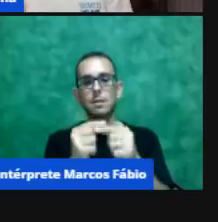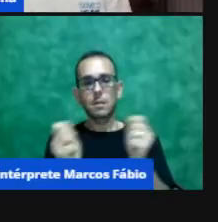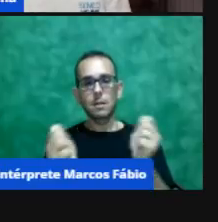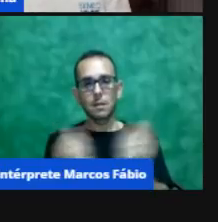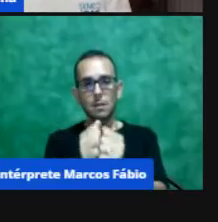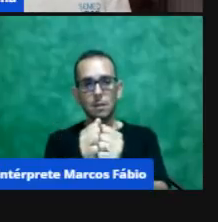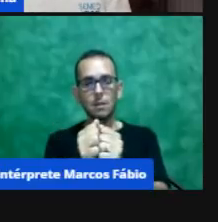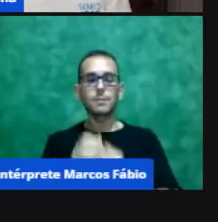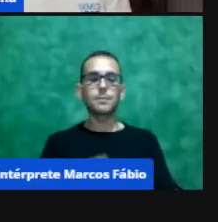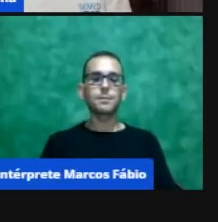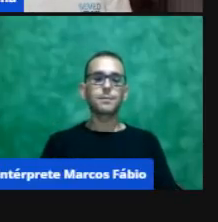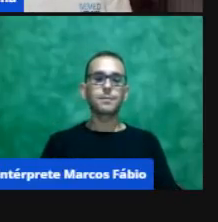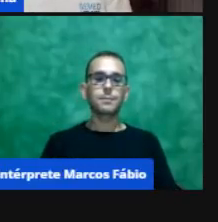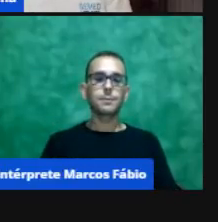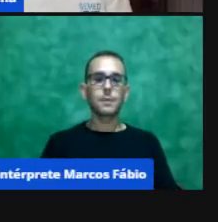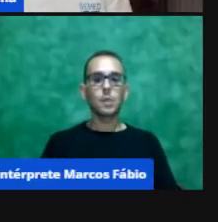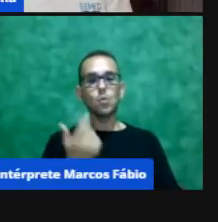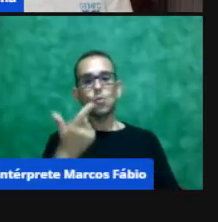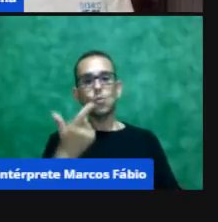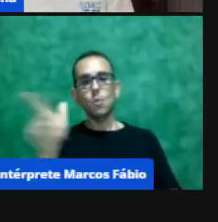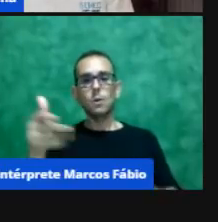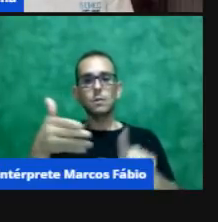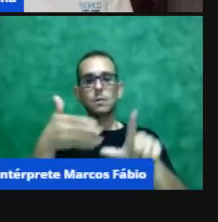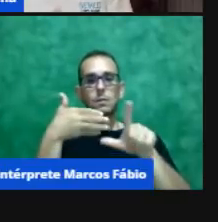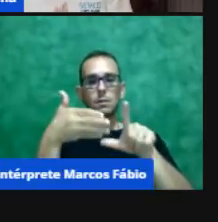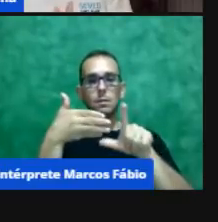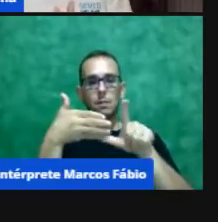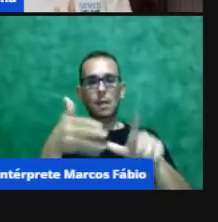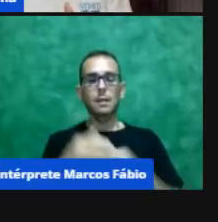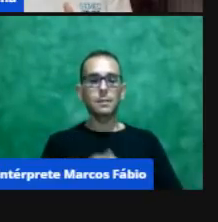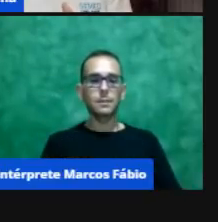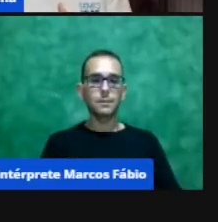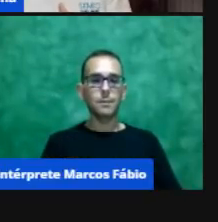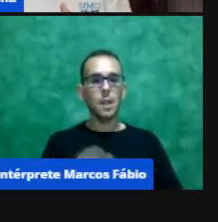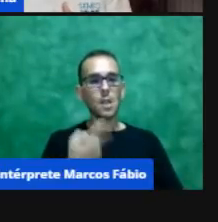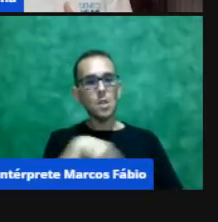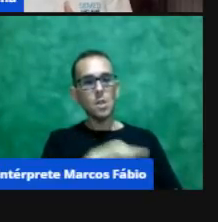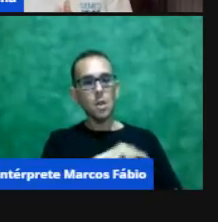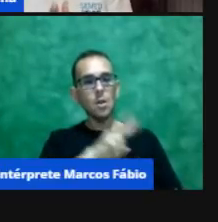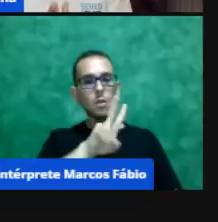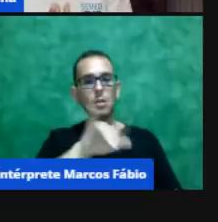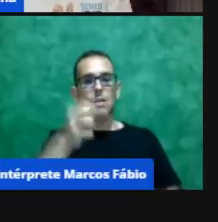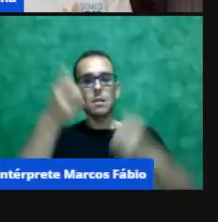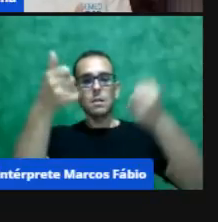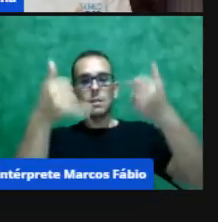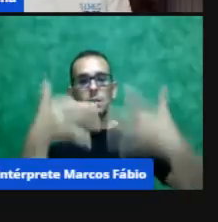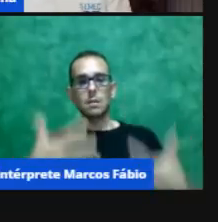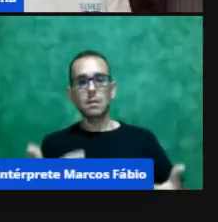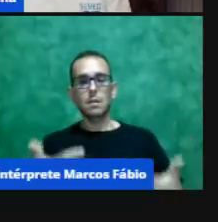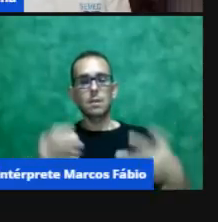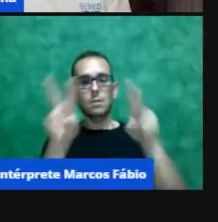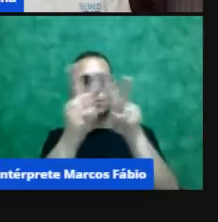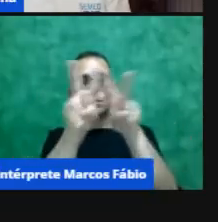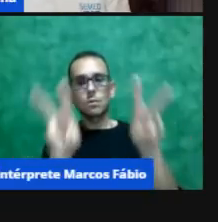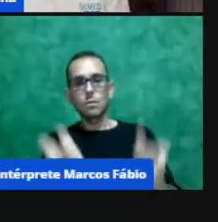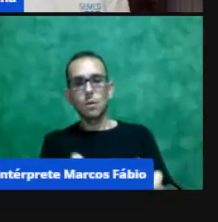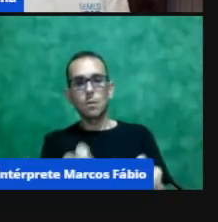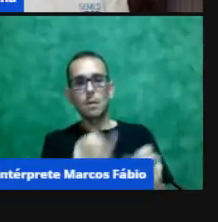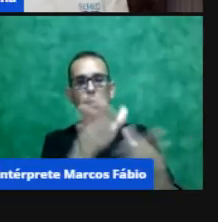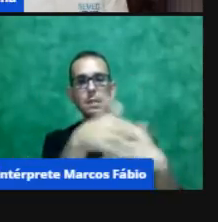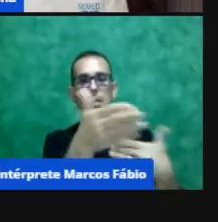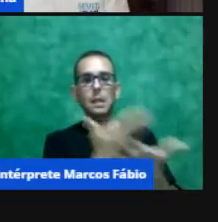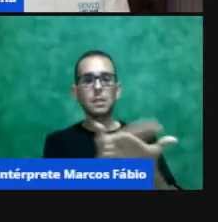No próximo slide, nós vamos falar um pouco sobre a sala de